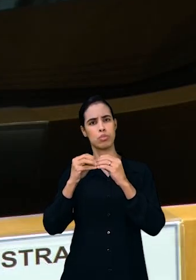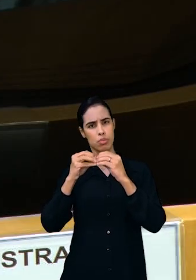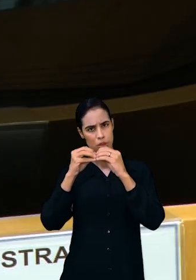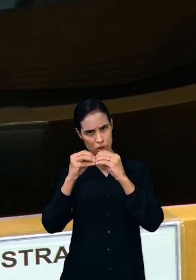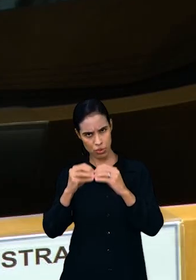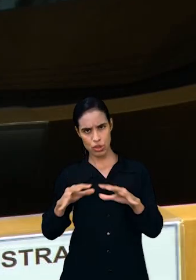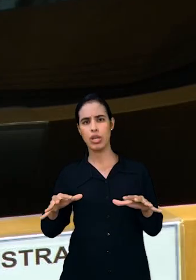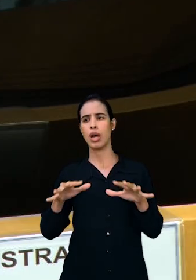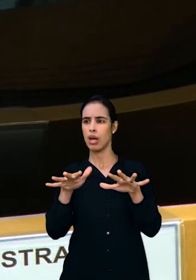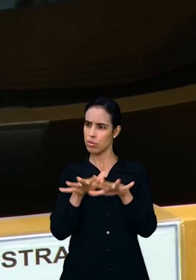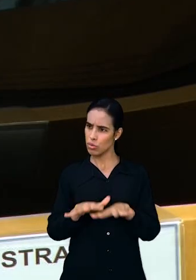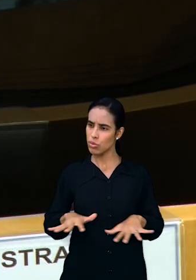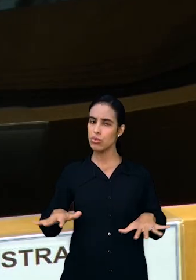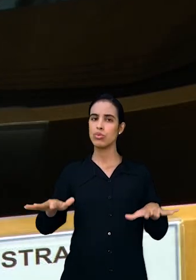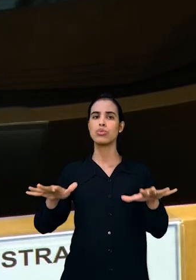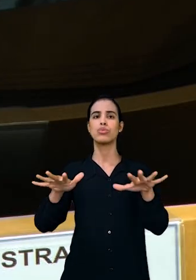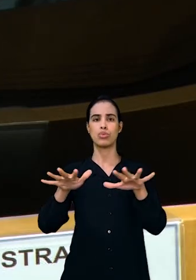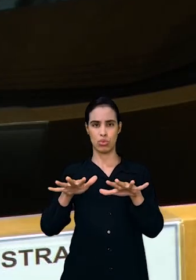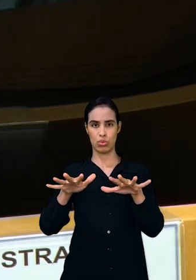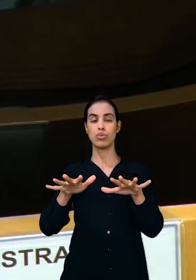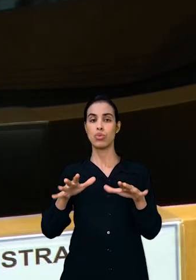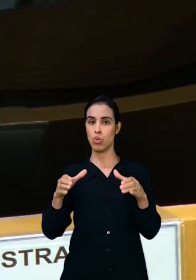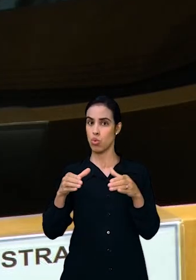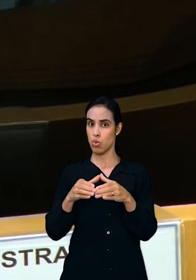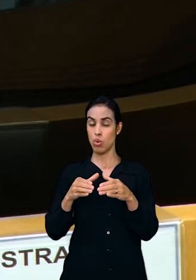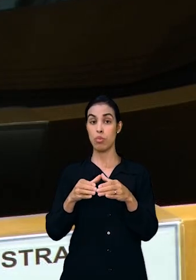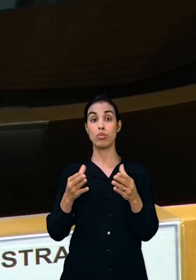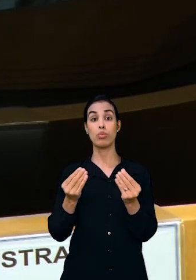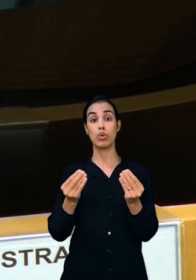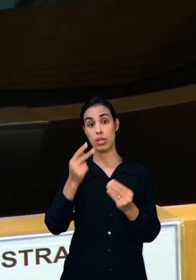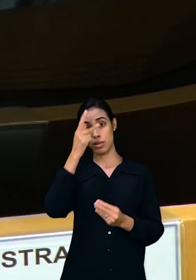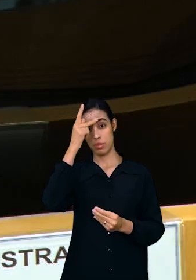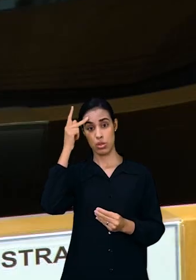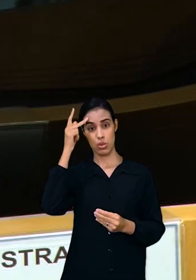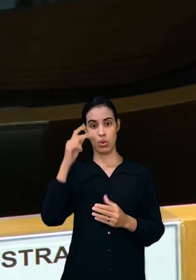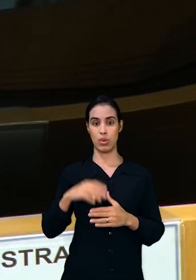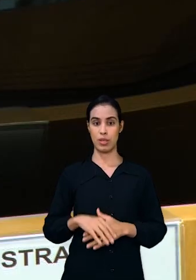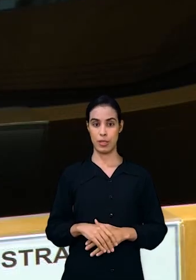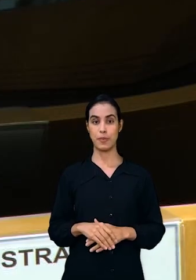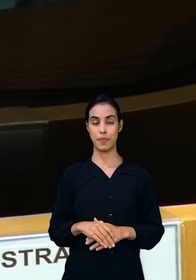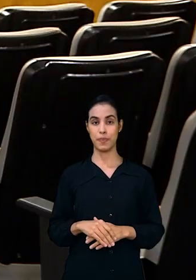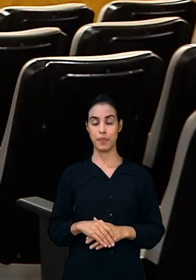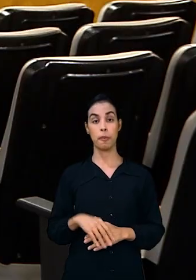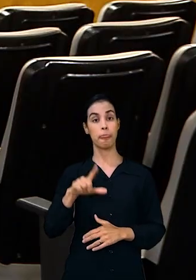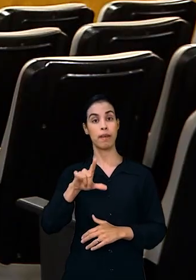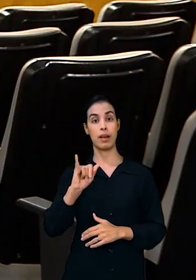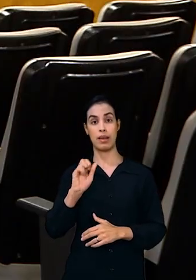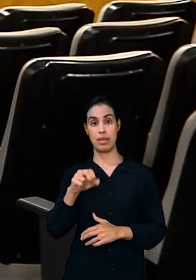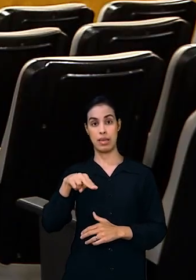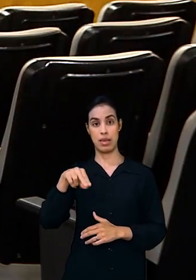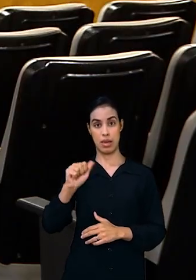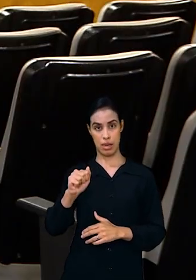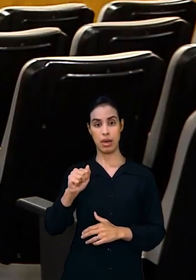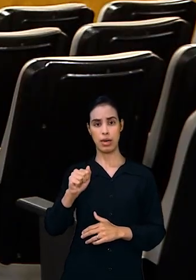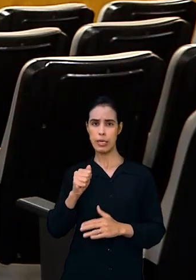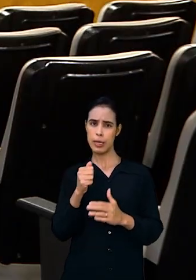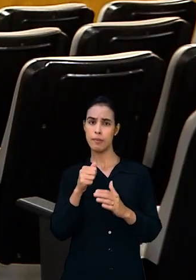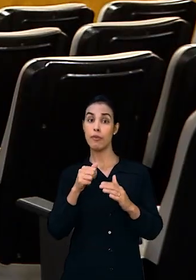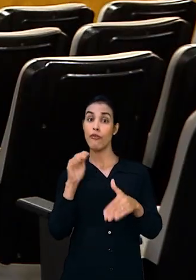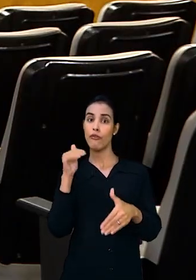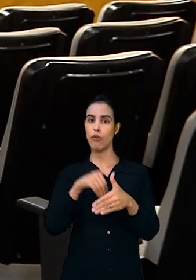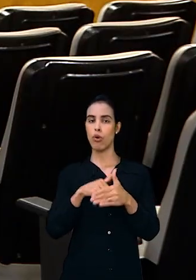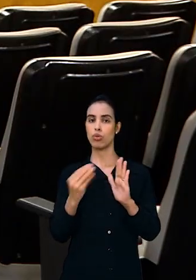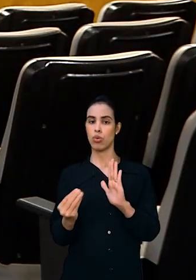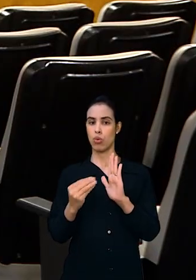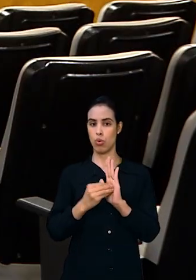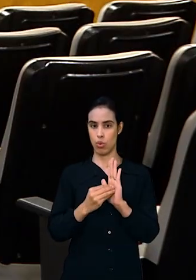potencial de gerar danos e prejuízos em escala a um enorme grupo de pessoas. Na avaliação da ministra Liana Schaibe,